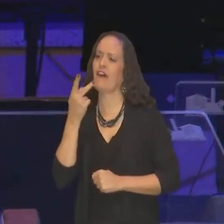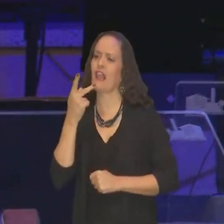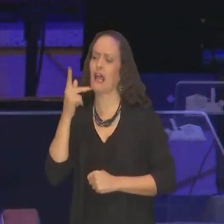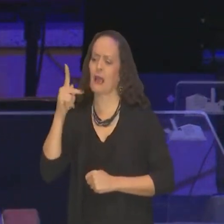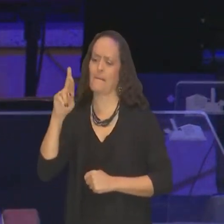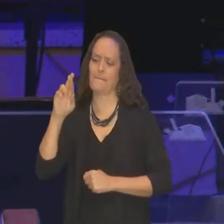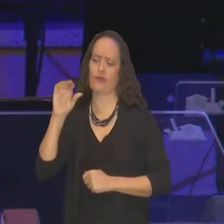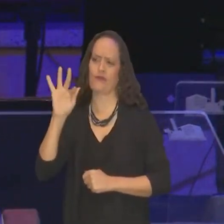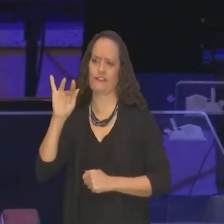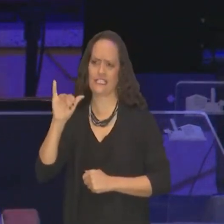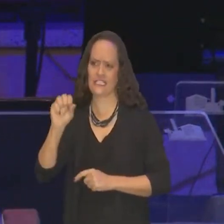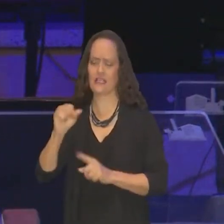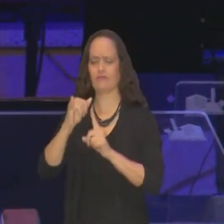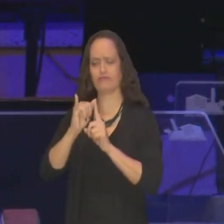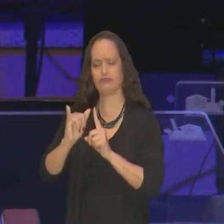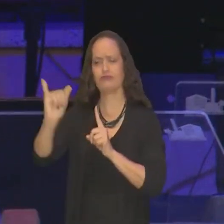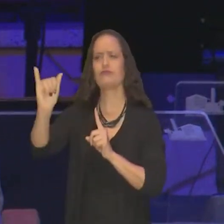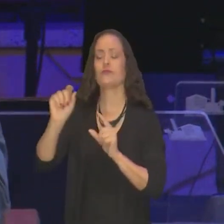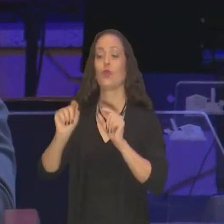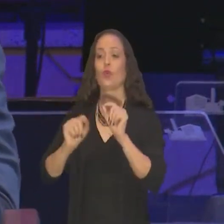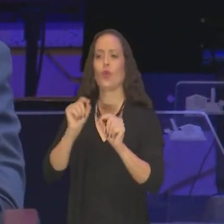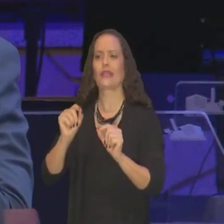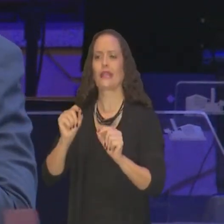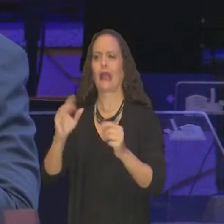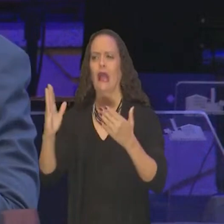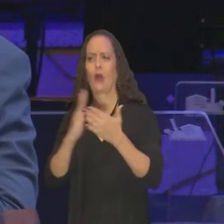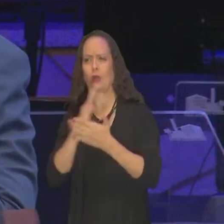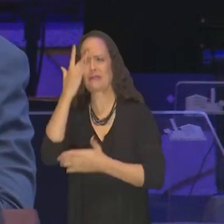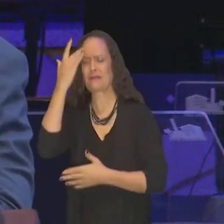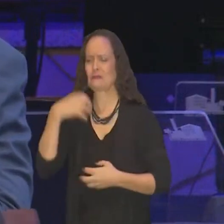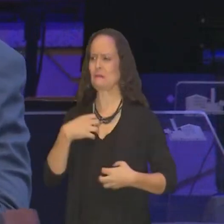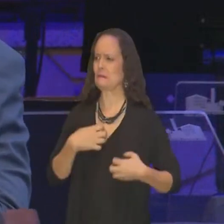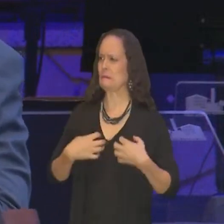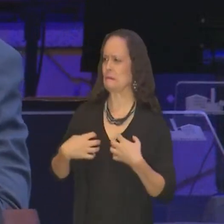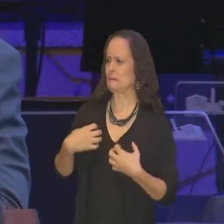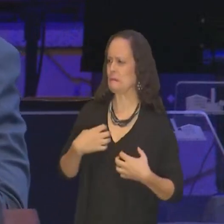muito instigante e intrigante para algumas pessoas.